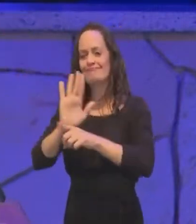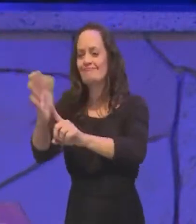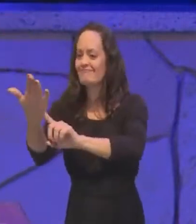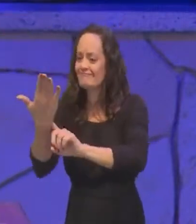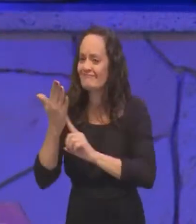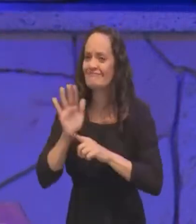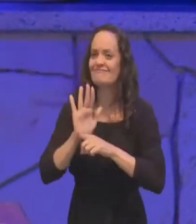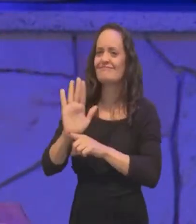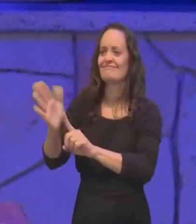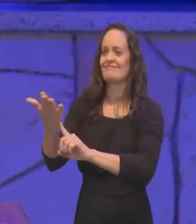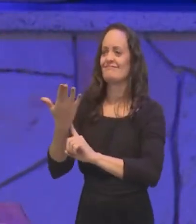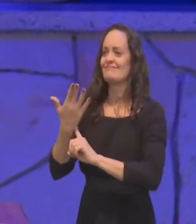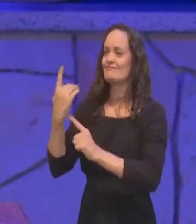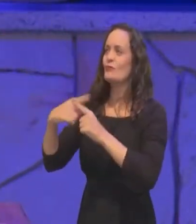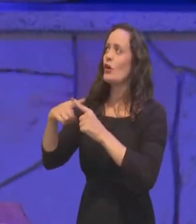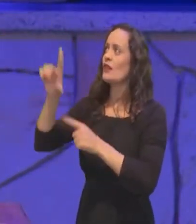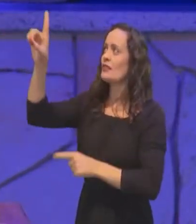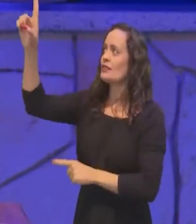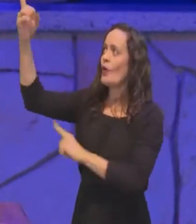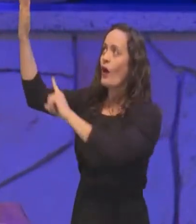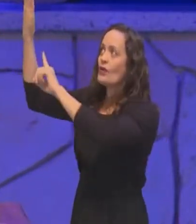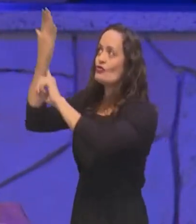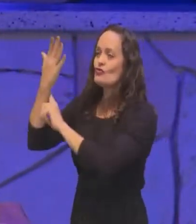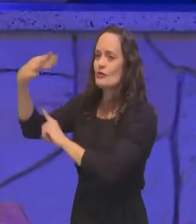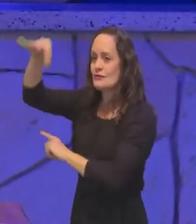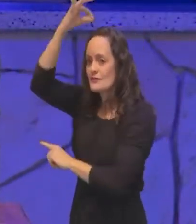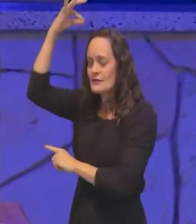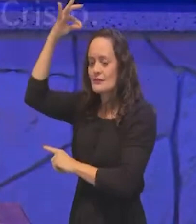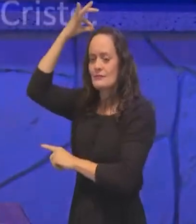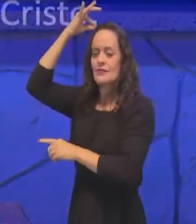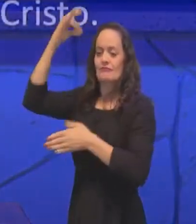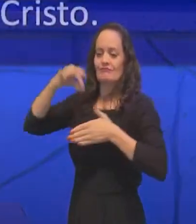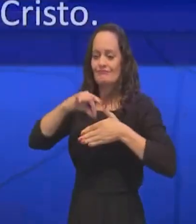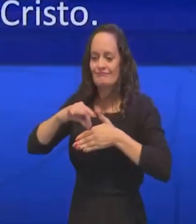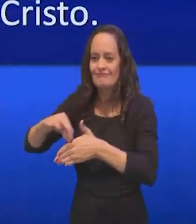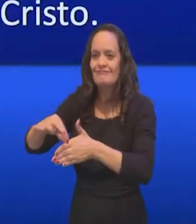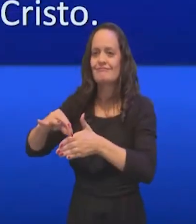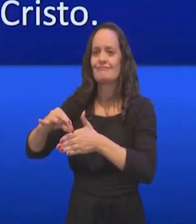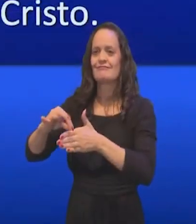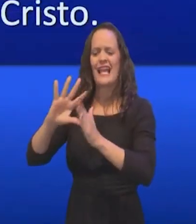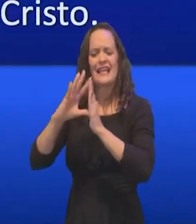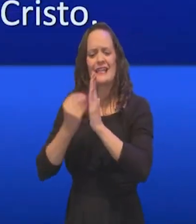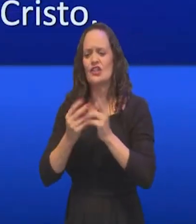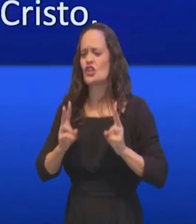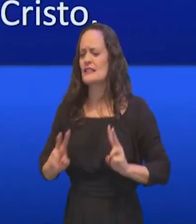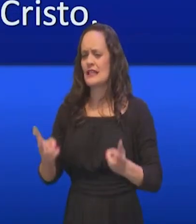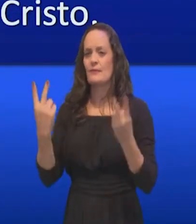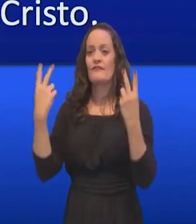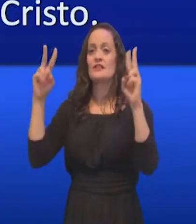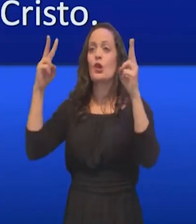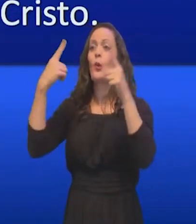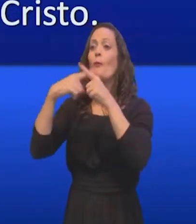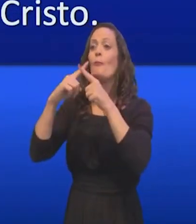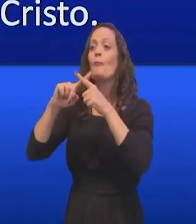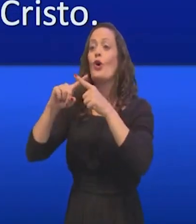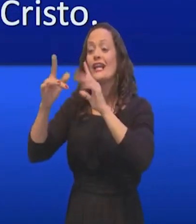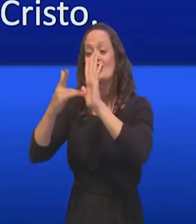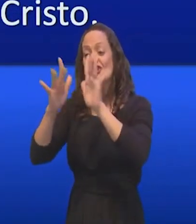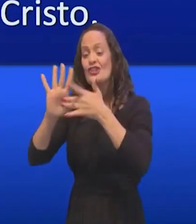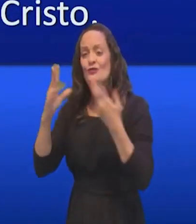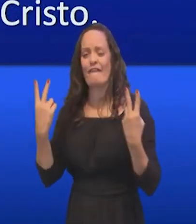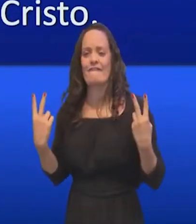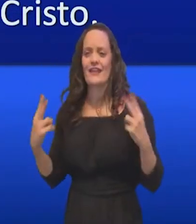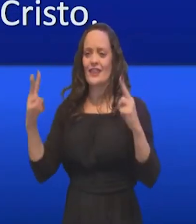pela orientação do Senhor. A igreja sempre será vencedora por causa da vitória de Cristo. Ele venceu, e